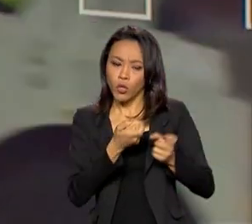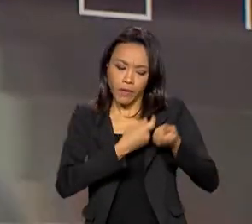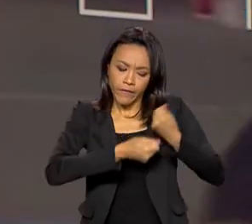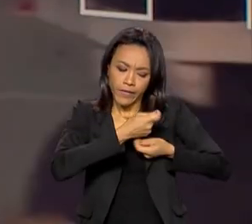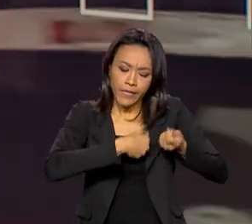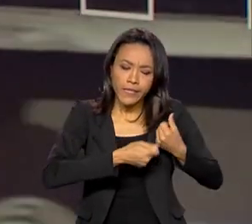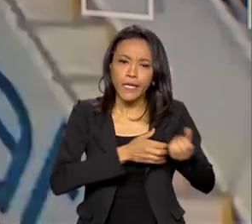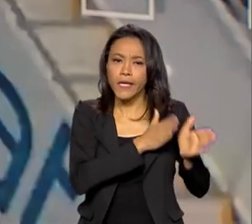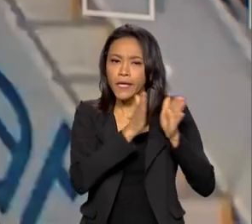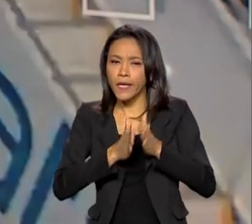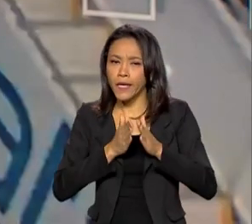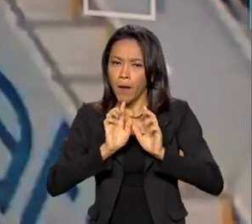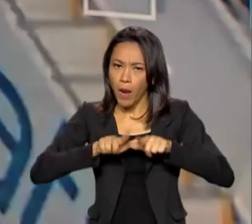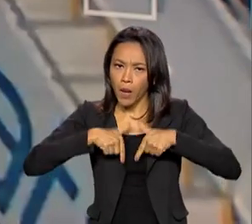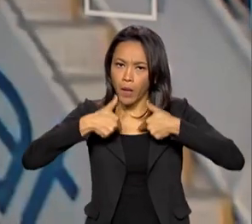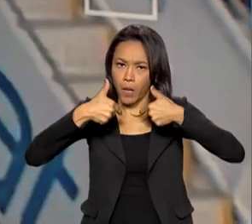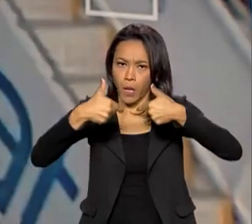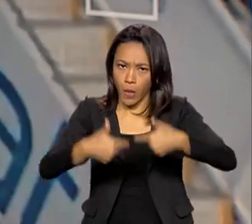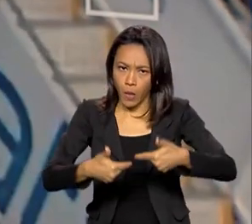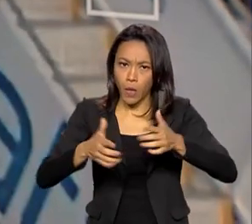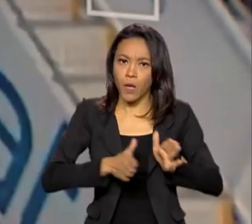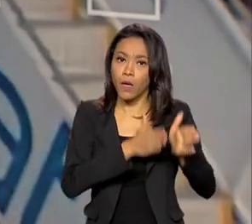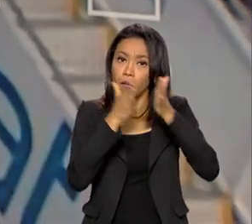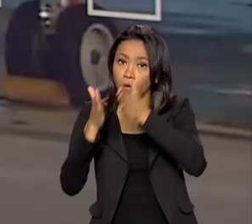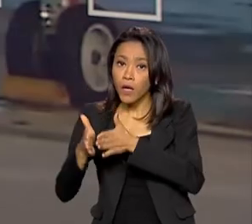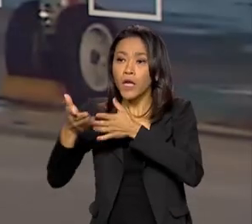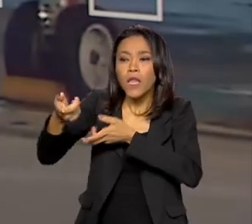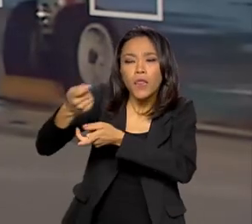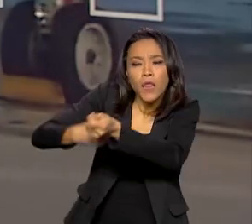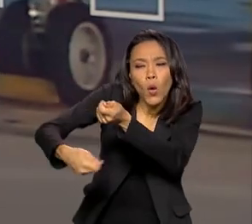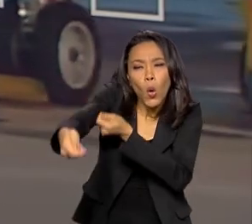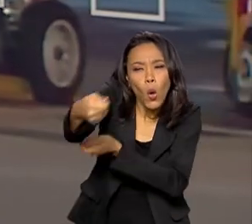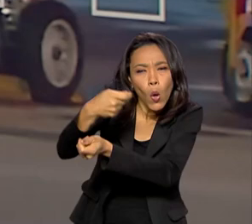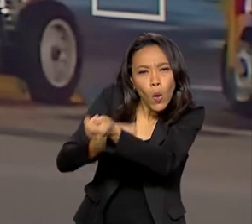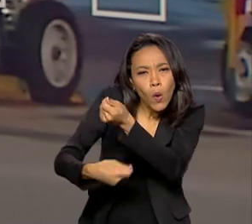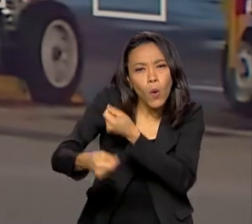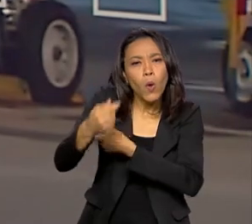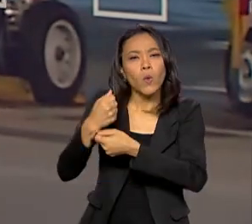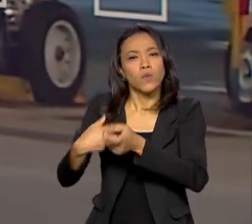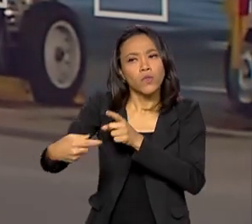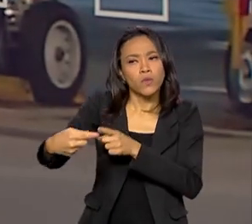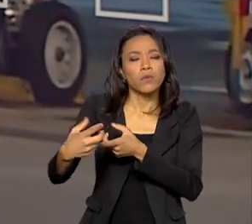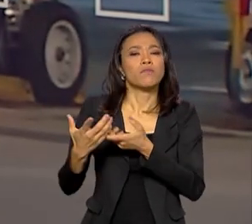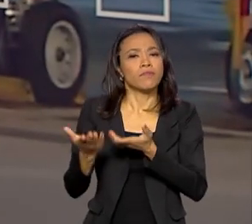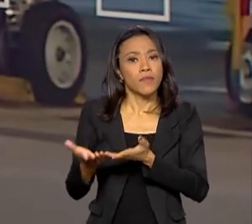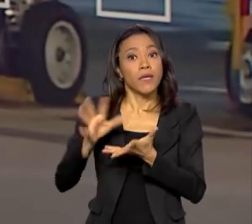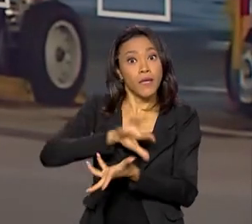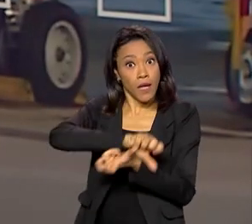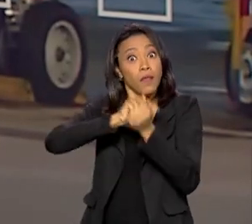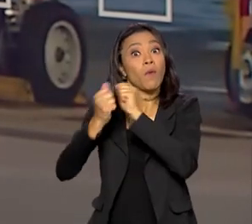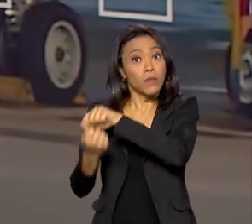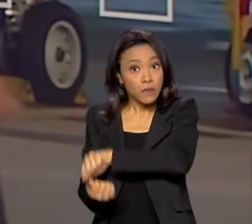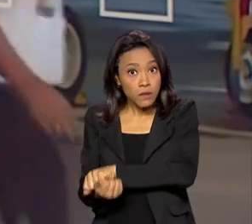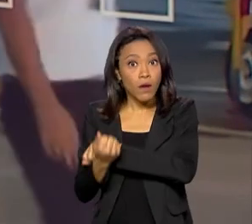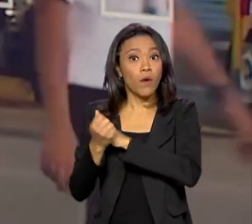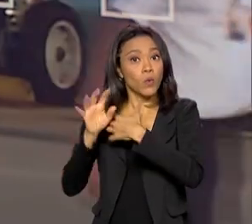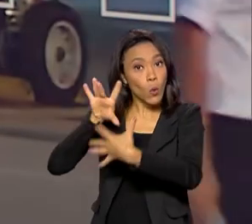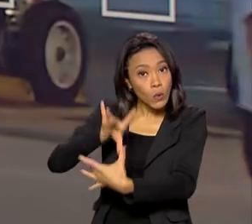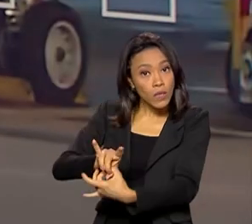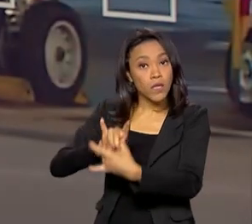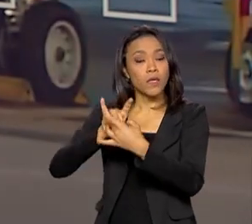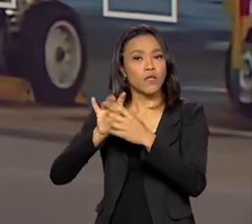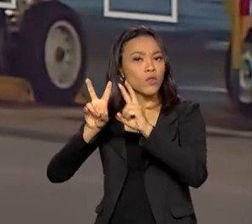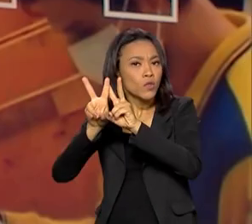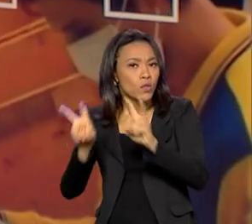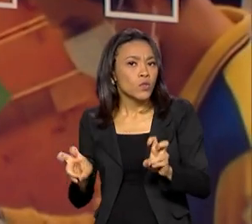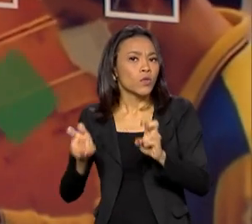econômica, operacional, né, e de negócios, e da própria adequação da realidade trabalhista